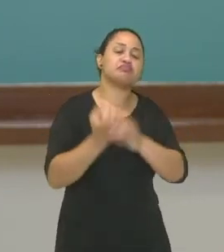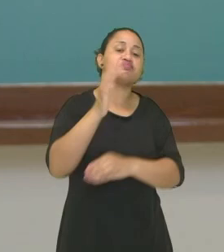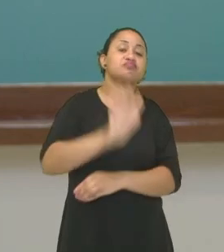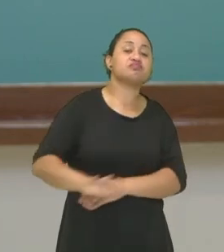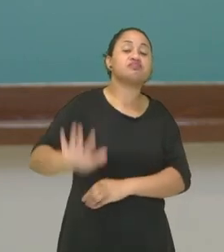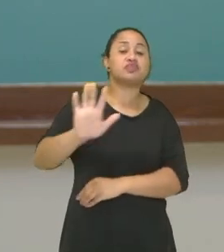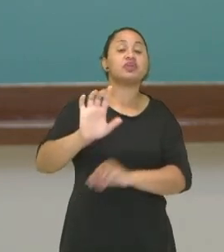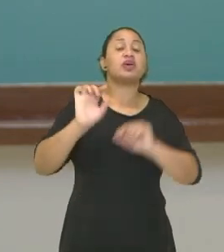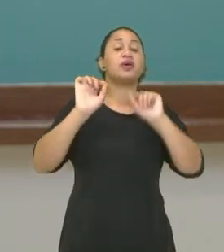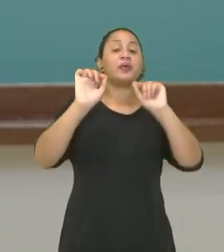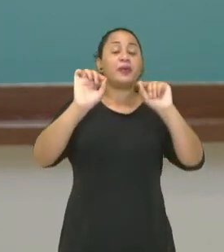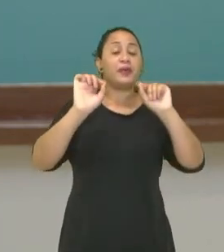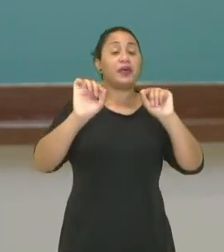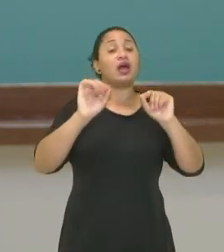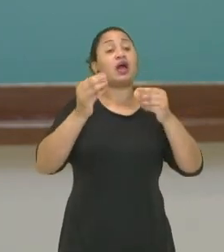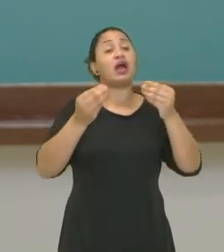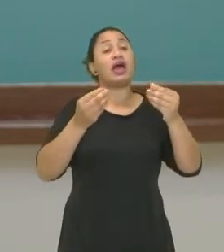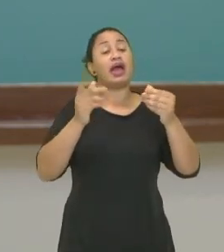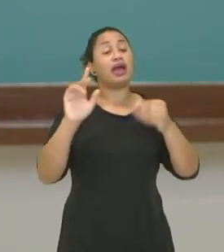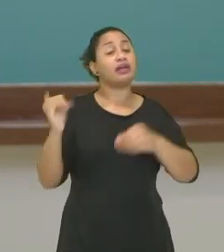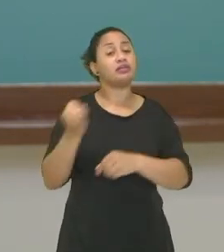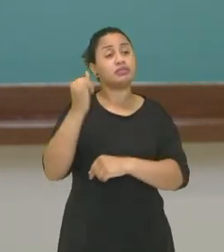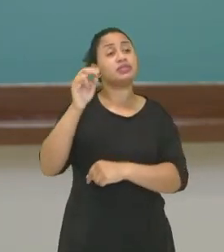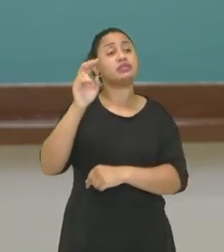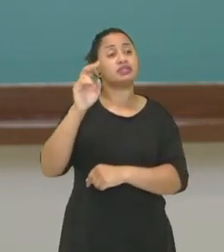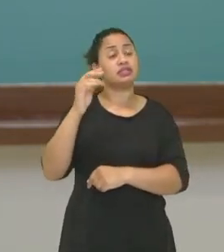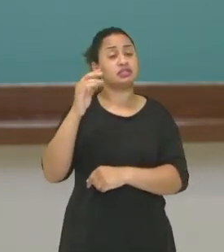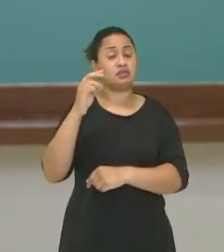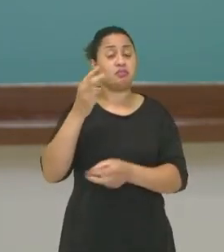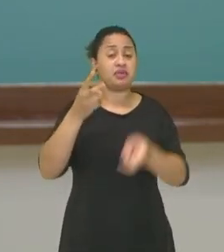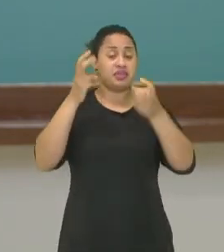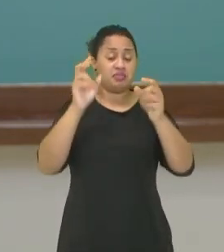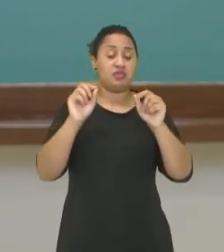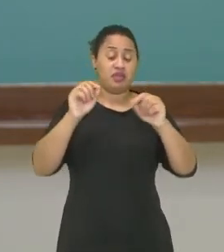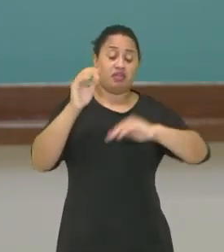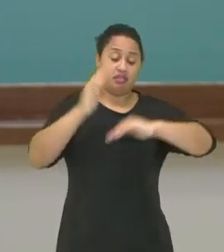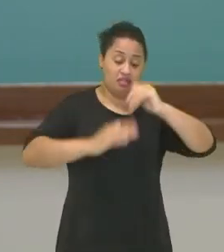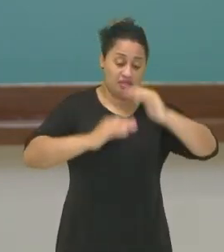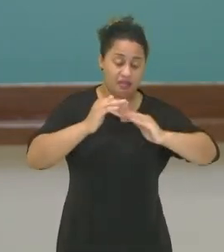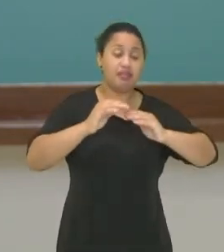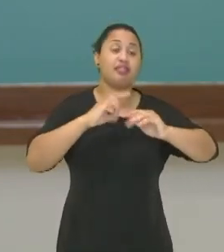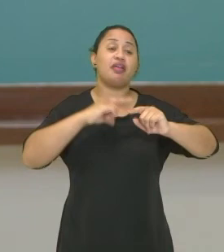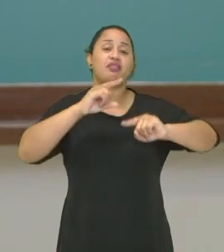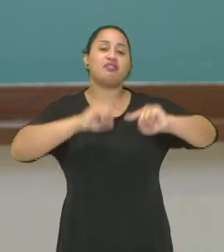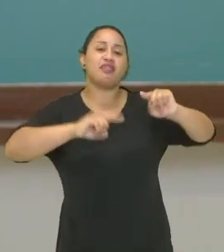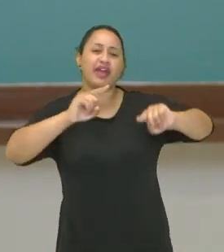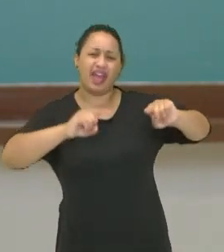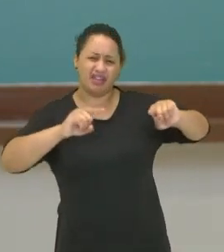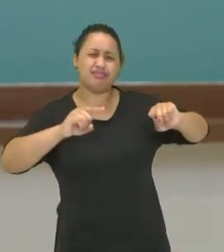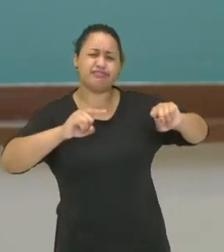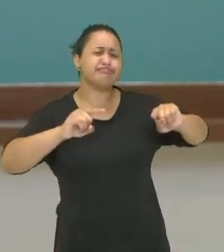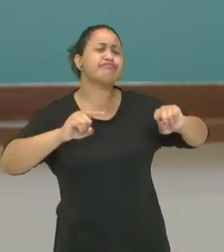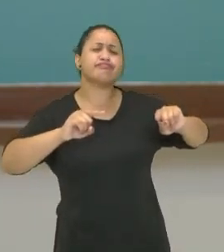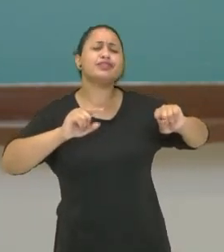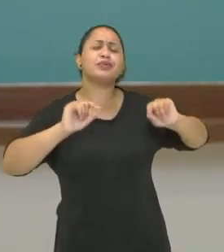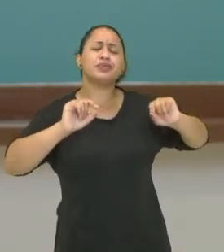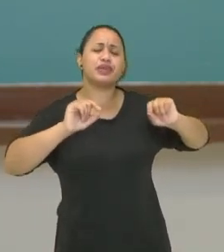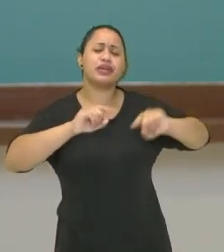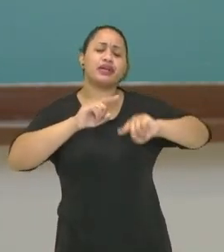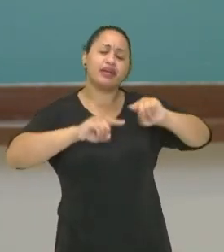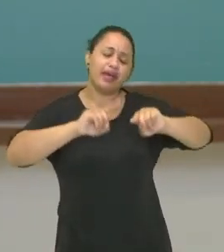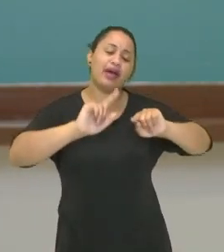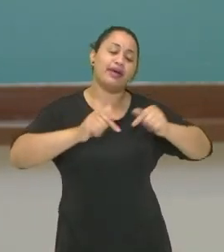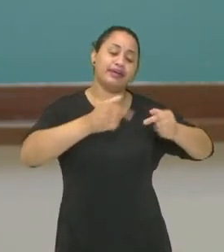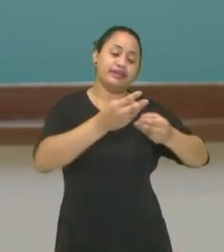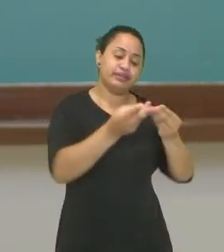fala, mas não pode esquecer de considerar que na prática existe ali uma variável, né? E essas variáveis são a ação desses